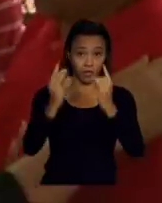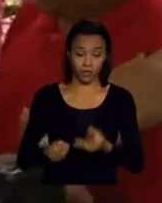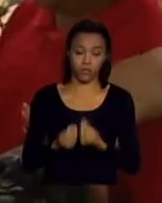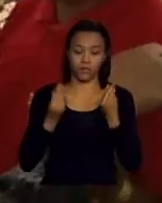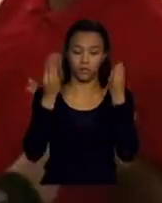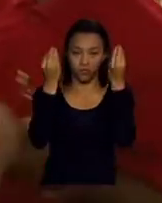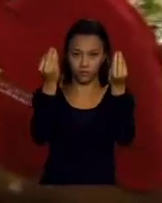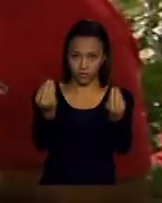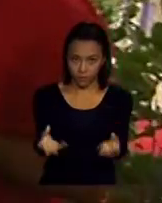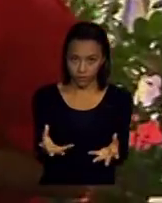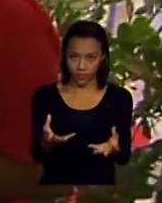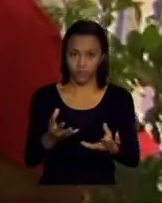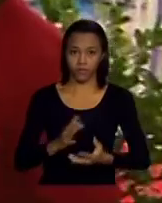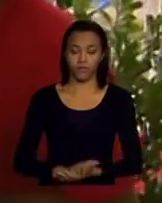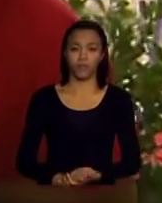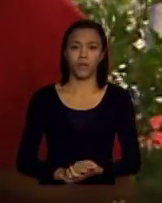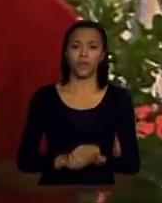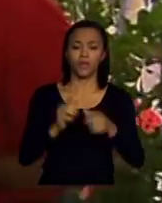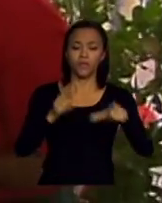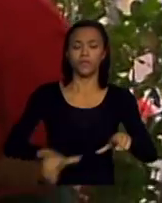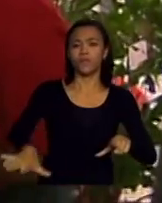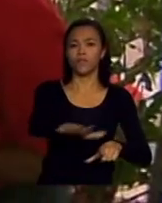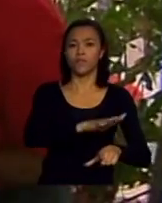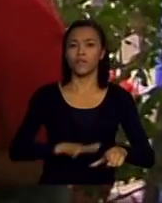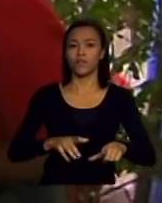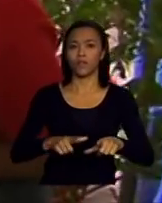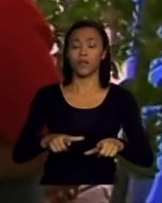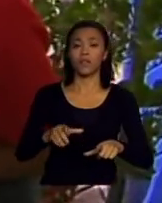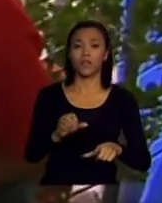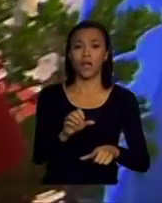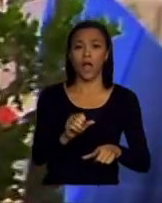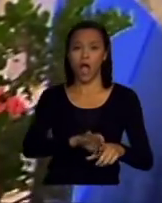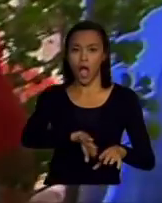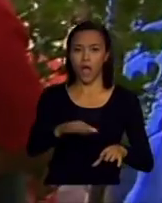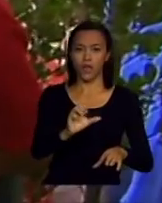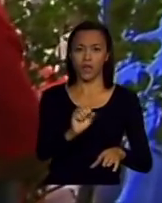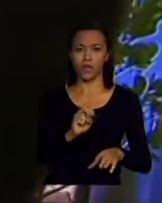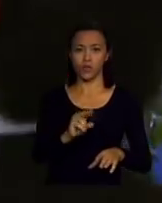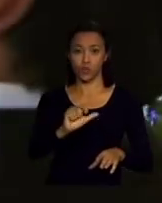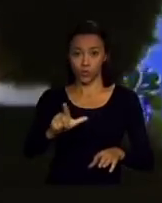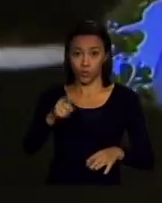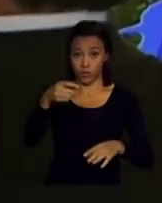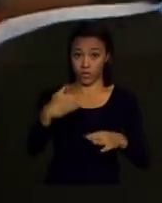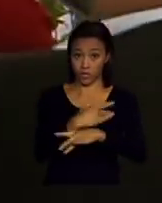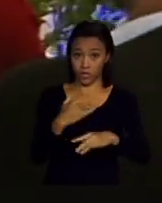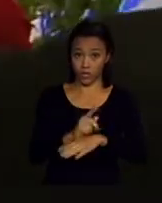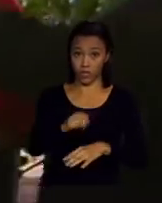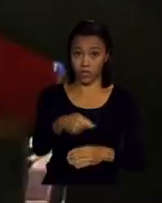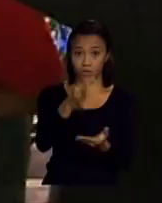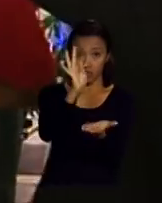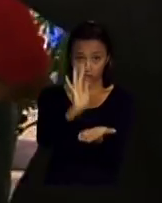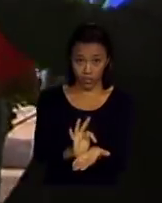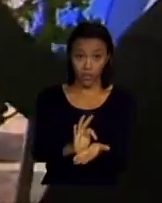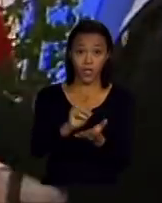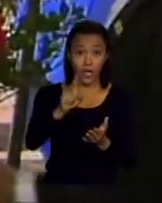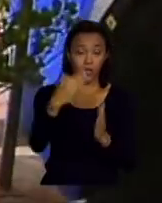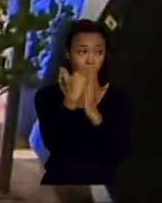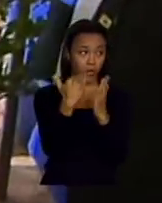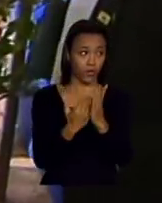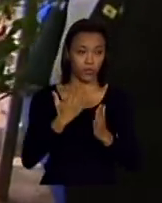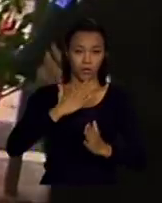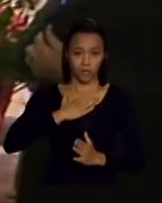conjunto habitacional Bem Viver, que fica na zona sul de Teresina. É um empreendimento do programa Minha Casa Minha Vida, que contou